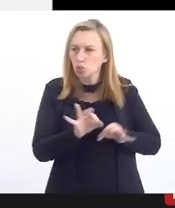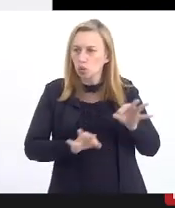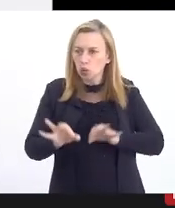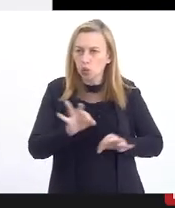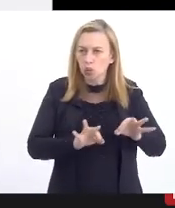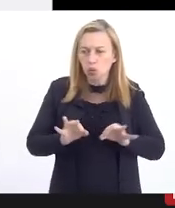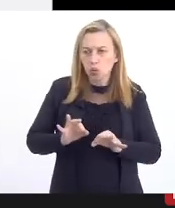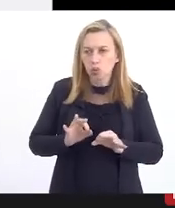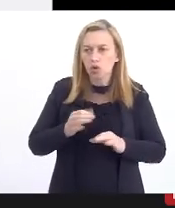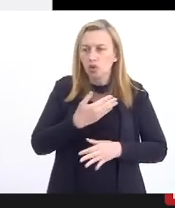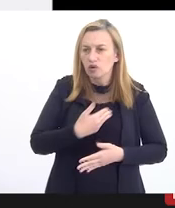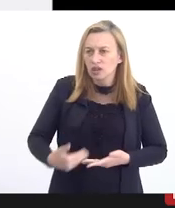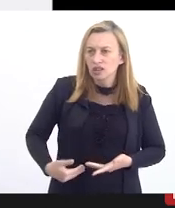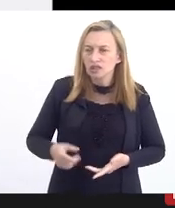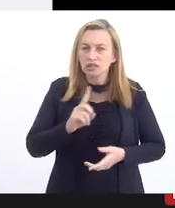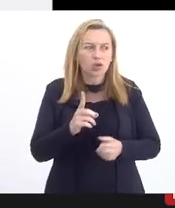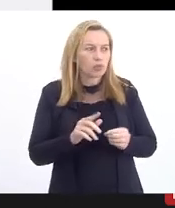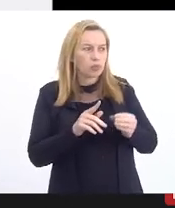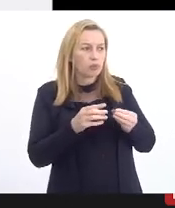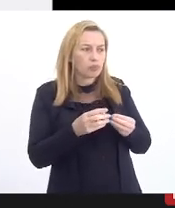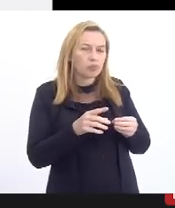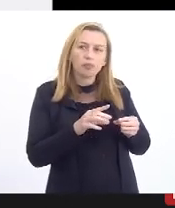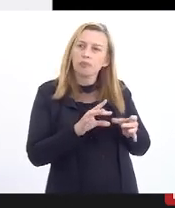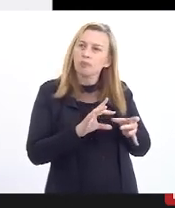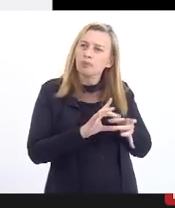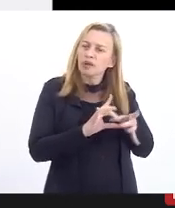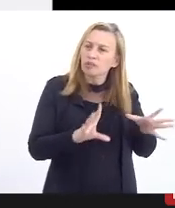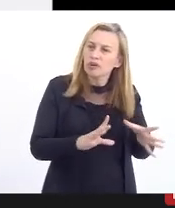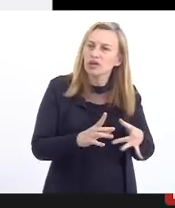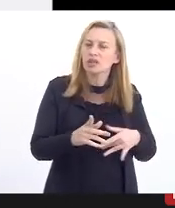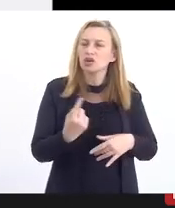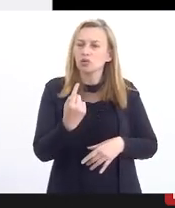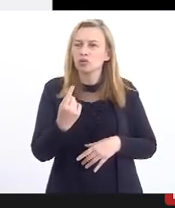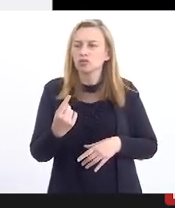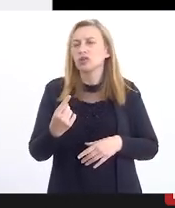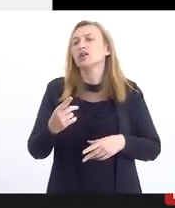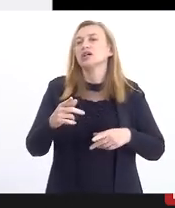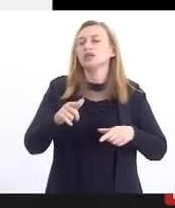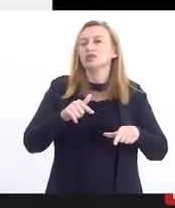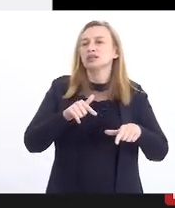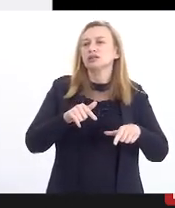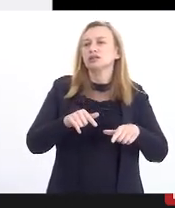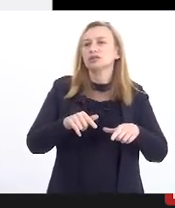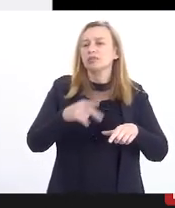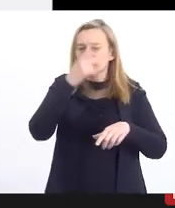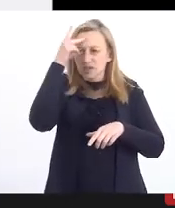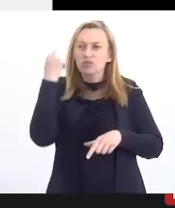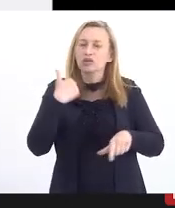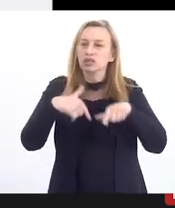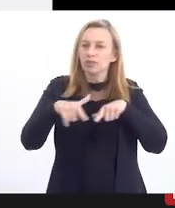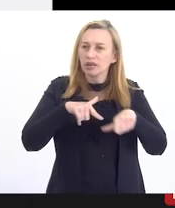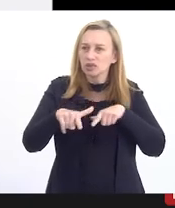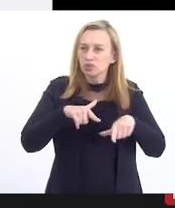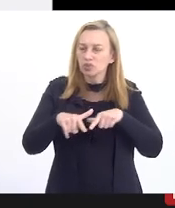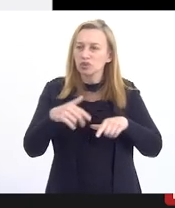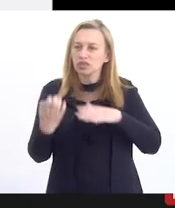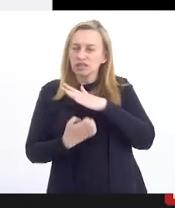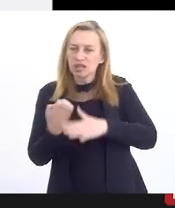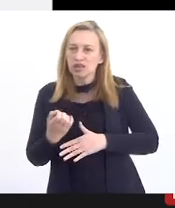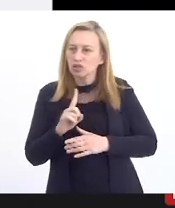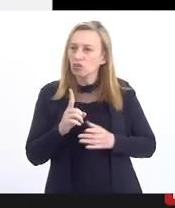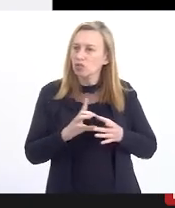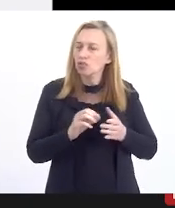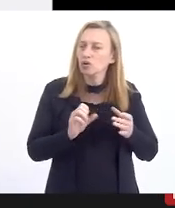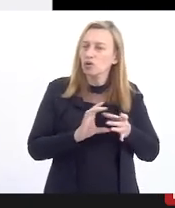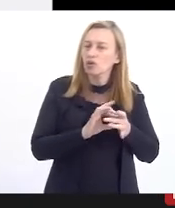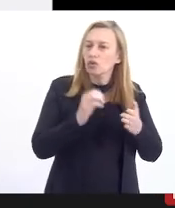governamentais não permitem que o trabalhador da CEDAE conclua o seu trabalho, execute o seu trabalho, é outra história.